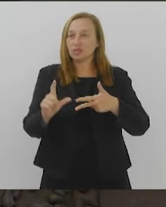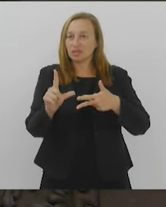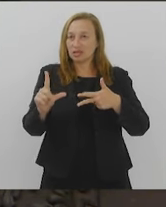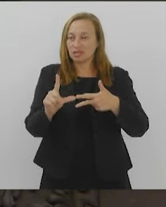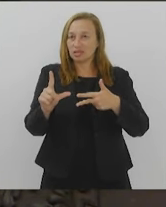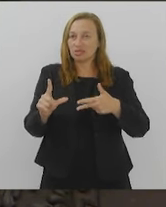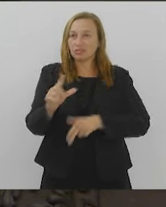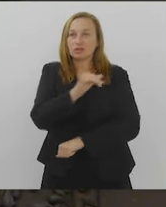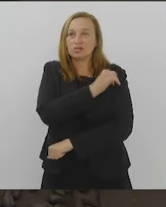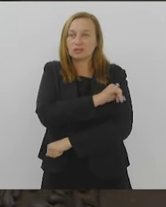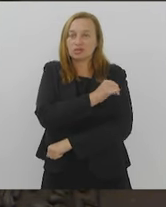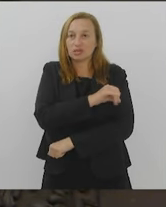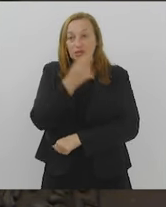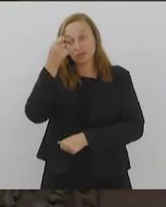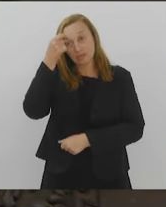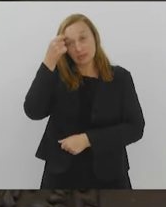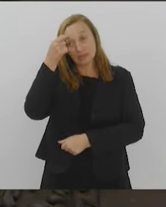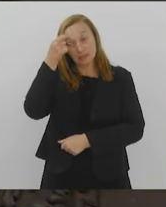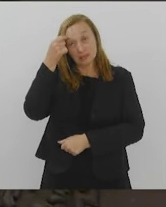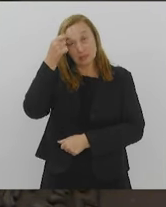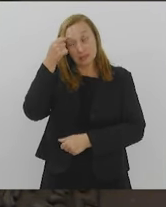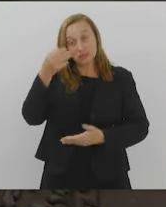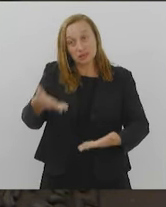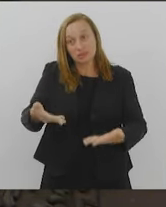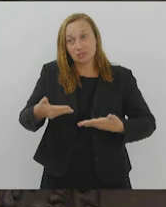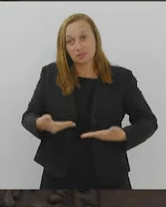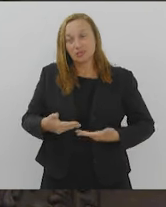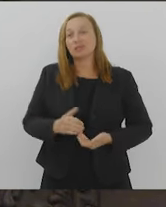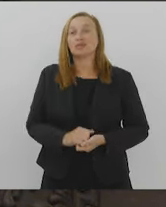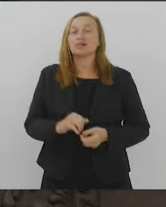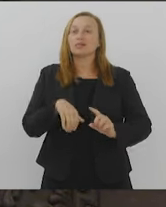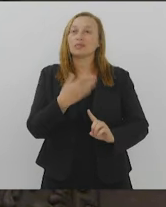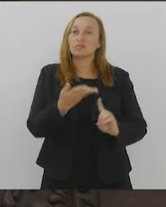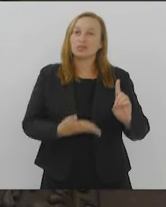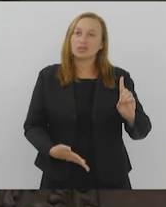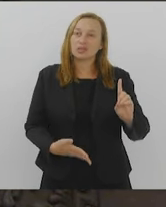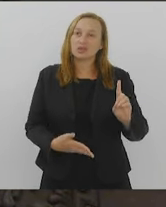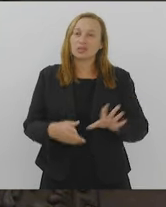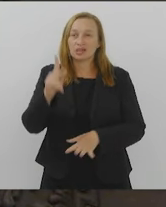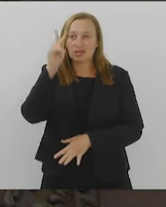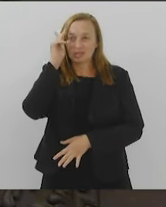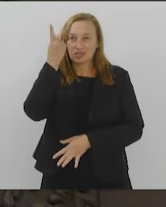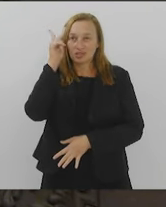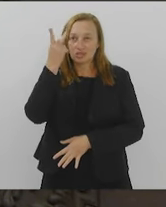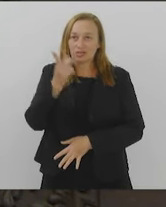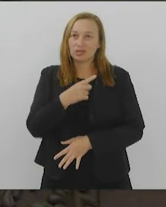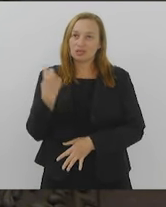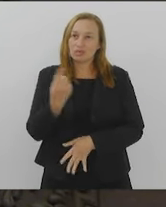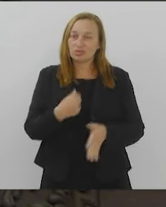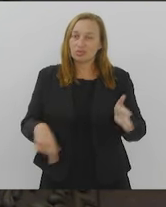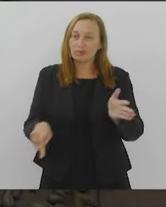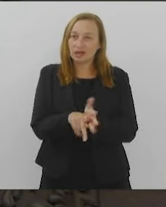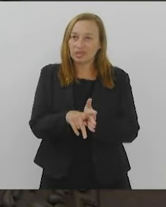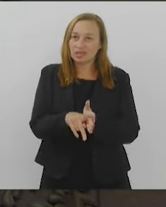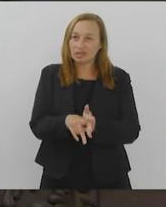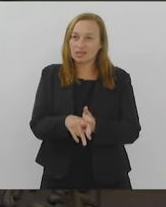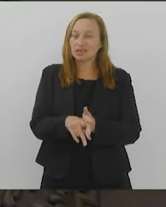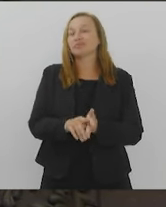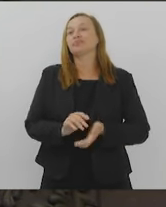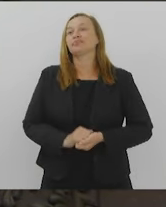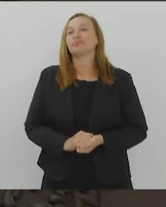de Janeiro, que nos convidou aqui para homenagear essa história da qual nós somos